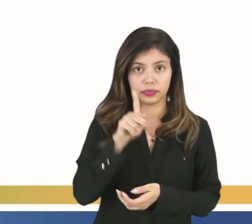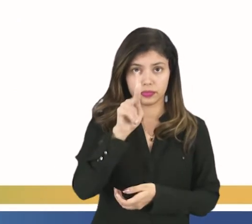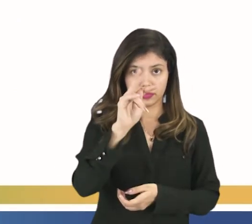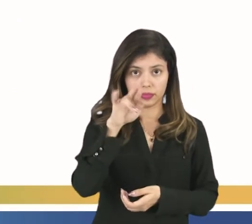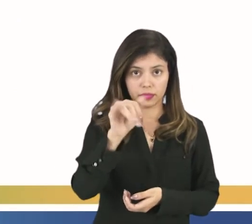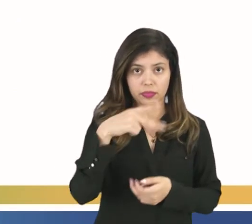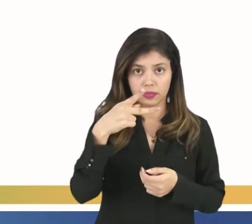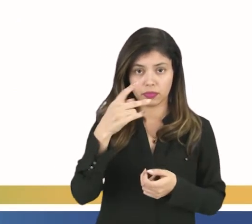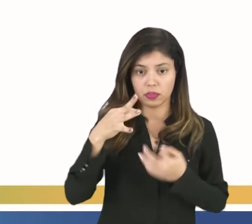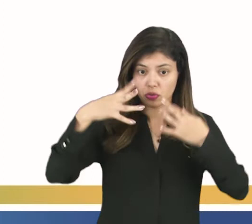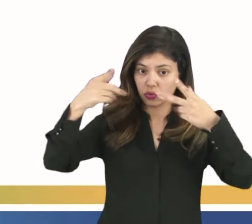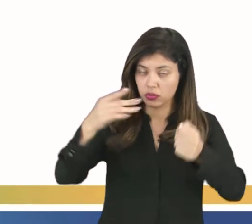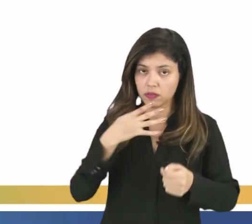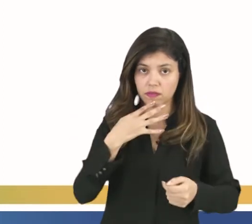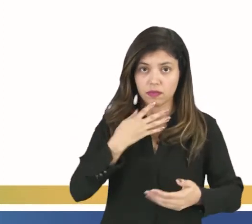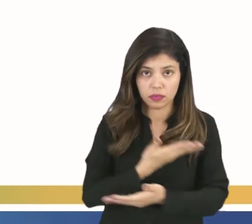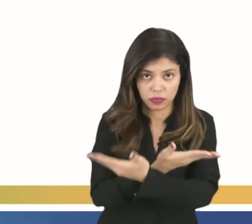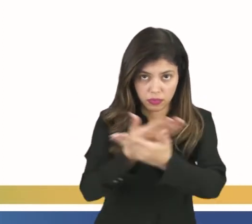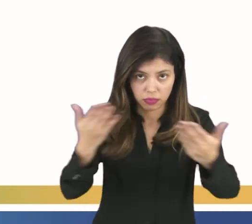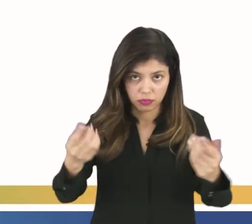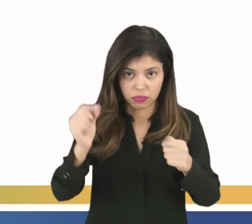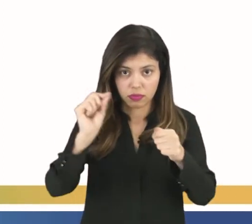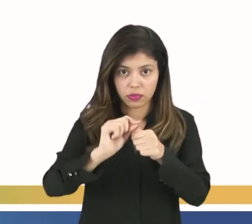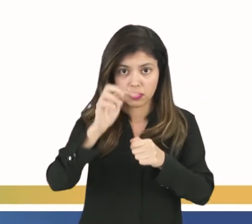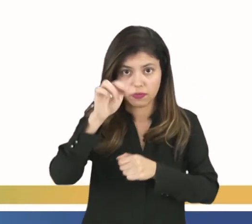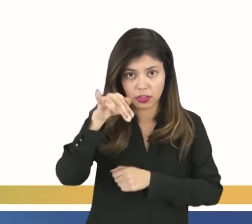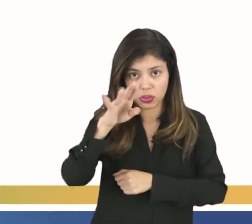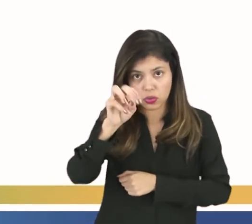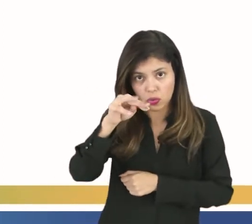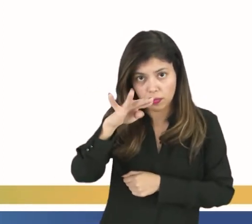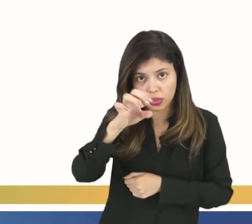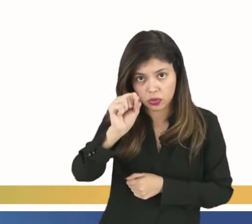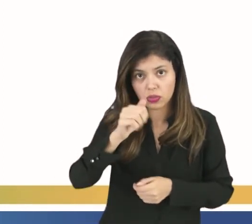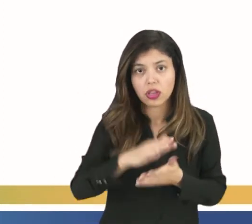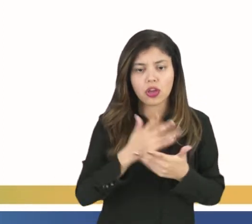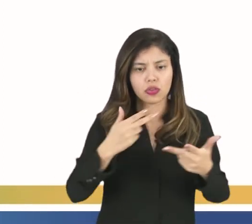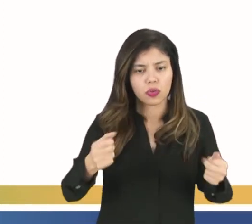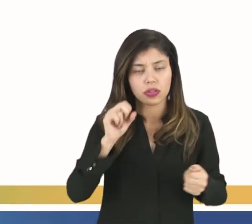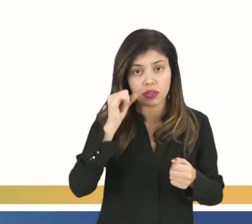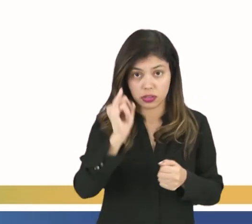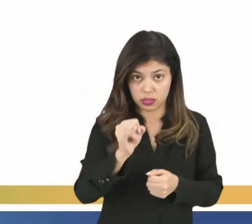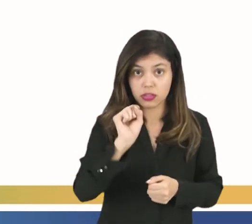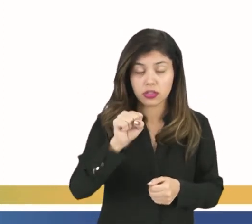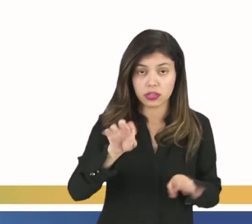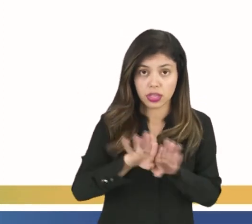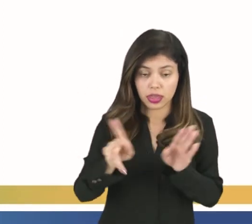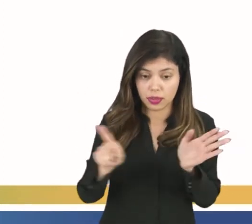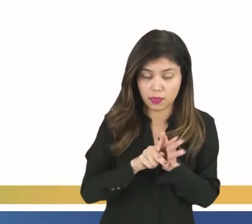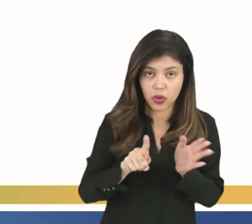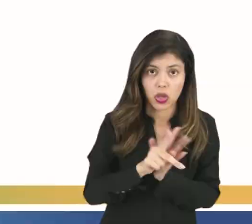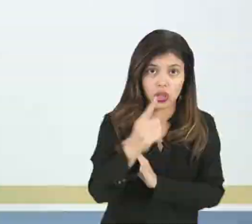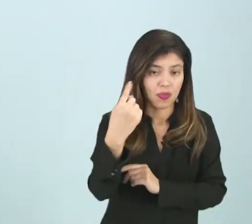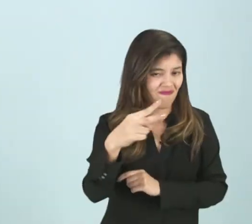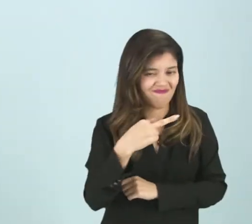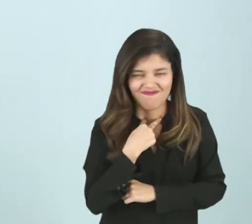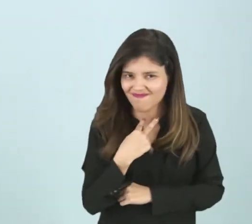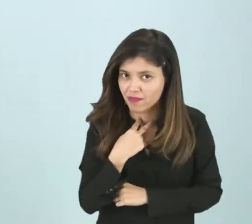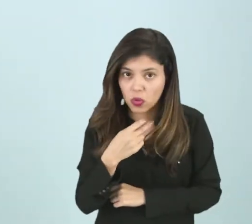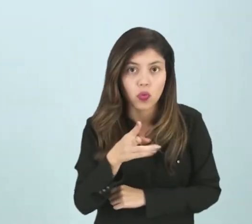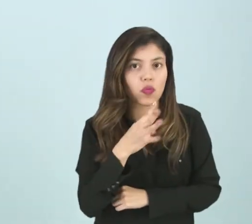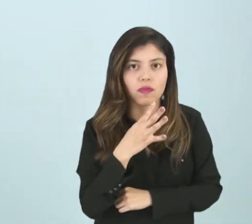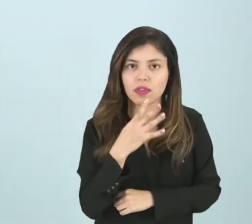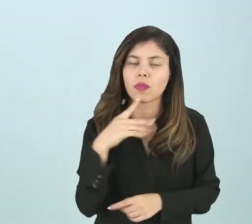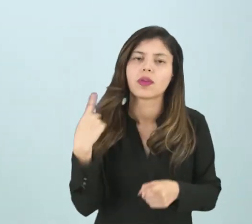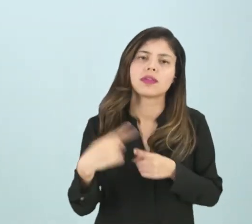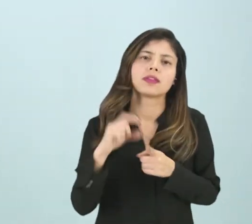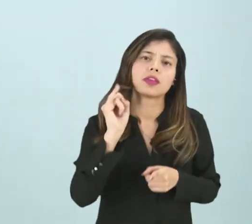o seguinte: tudo que nós conhecemos são fenômenos. As coisas em si nós não conhecemos. Veja bem por que nós não conhecemos. Se eu